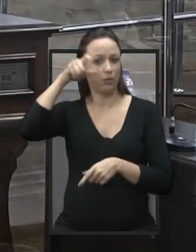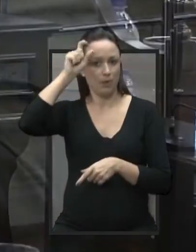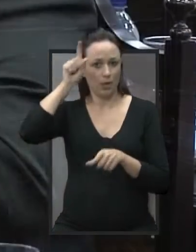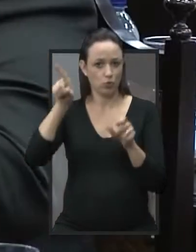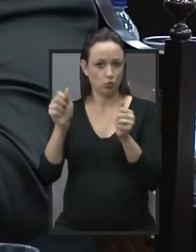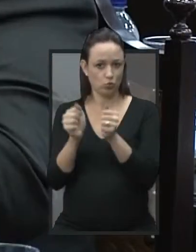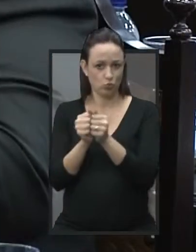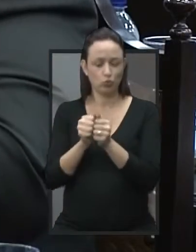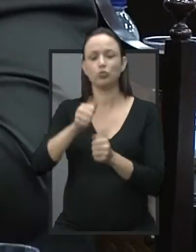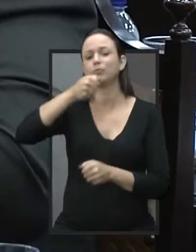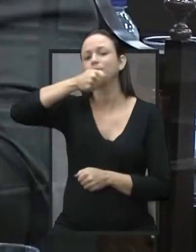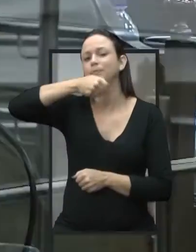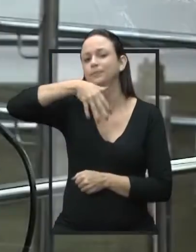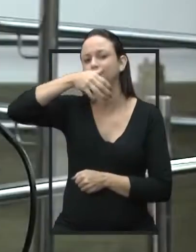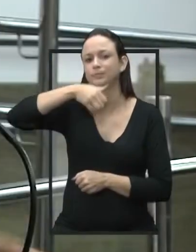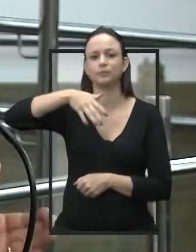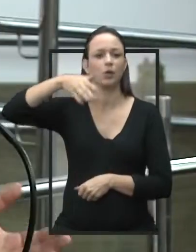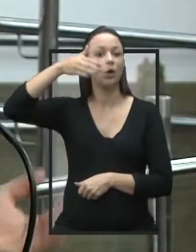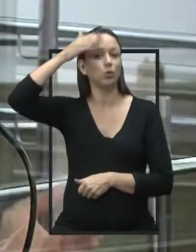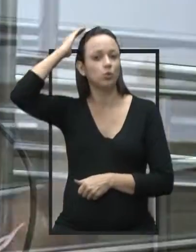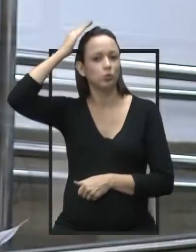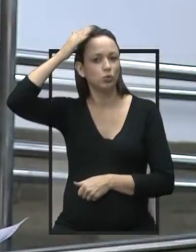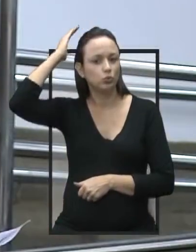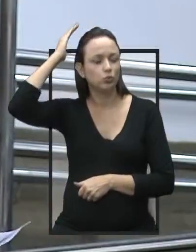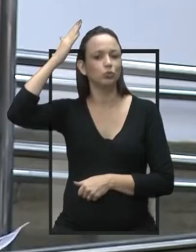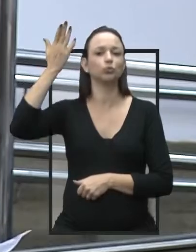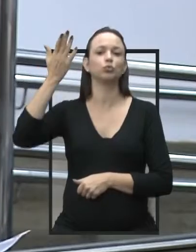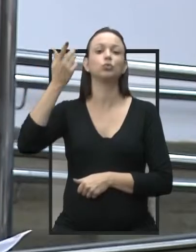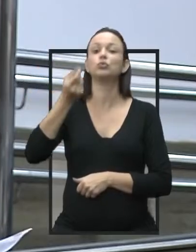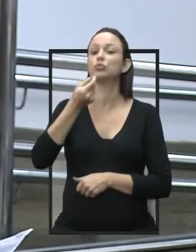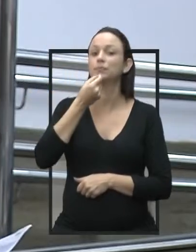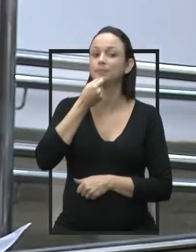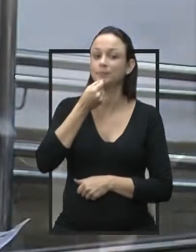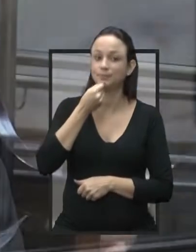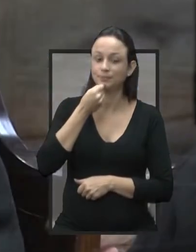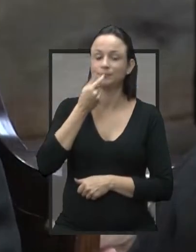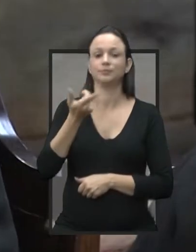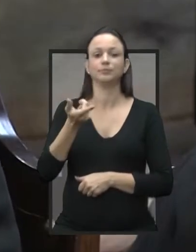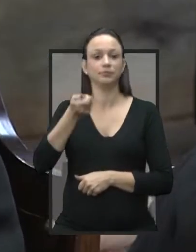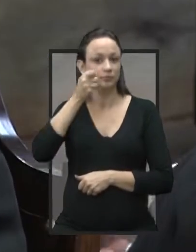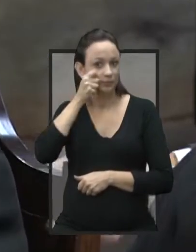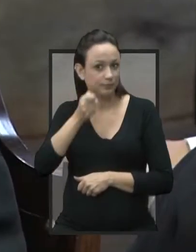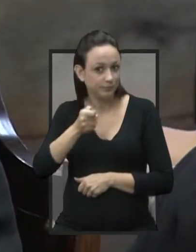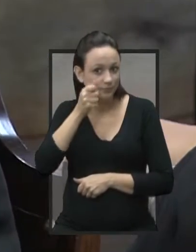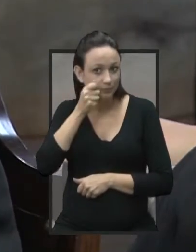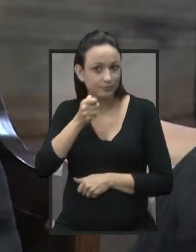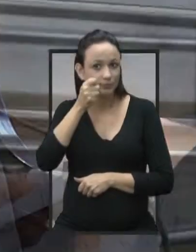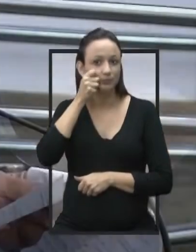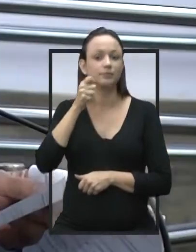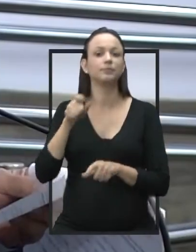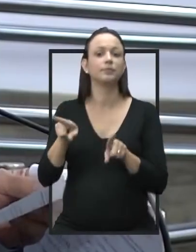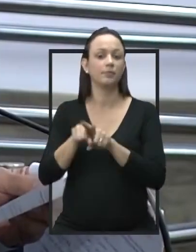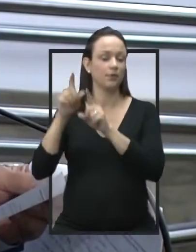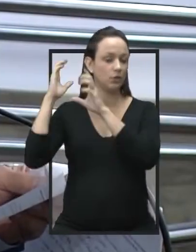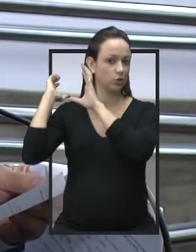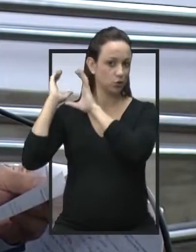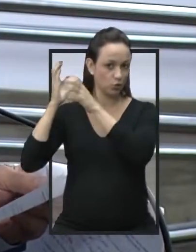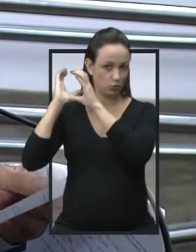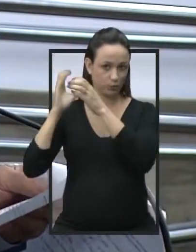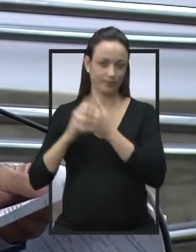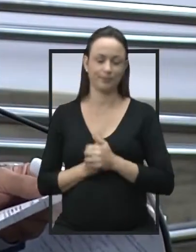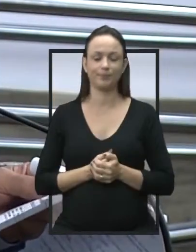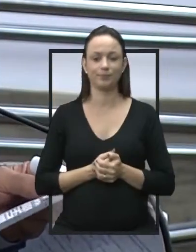guto machado tuco bauab luiz henrique chupeta adenilson domingos almeida e tito coló